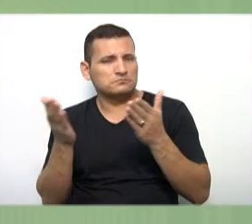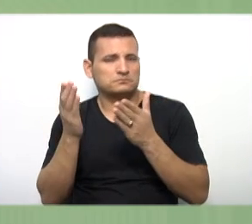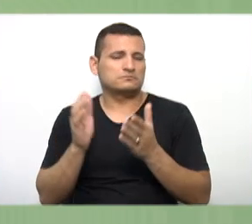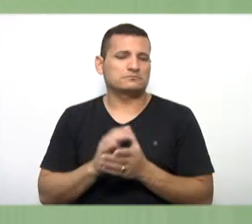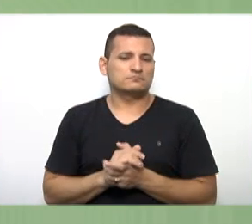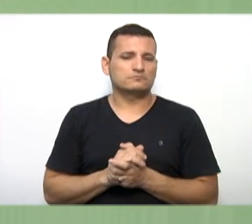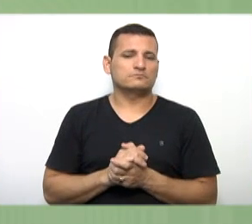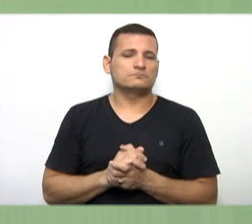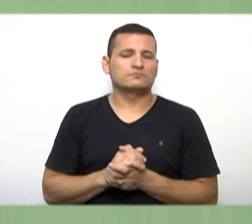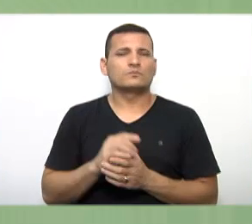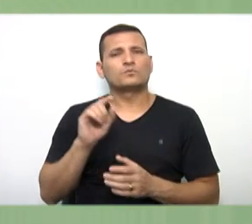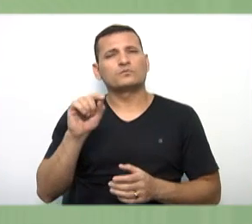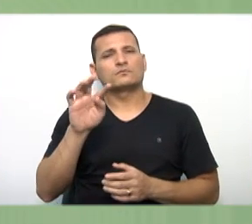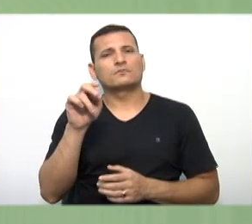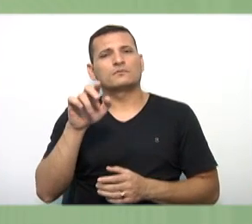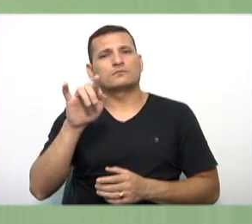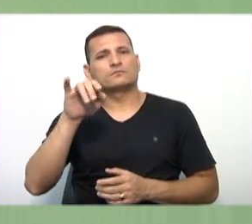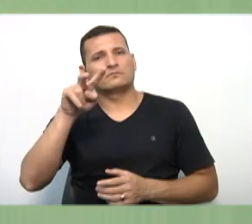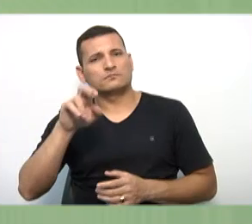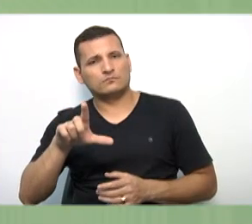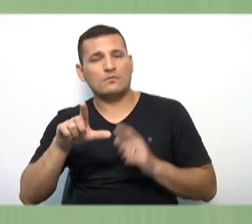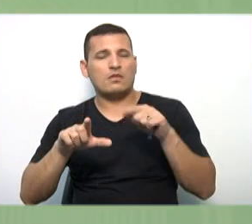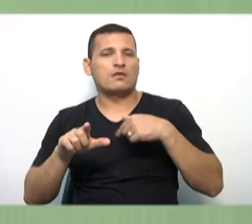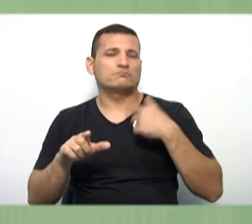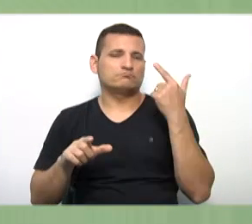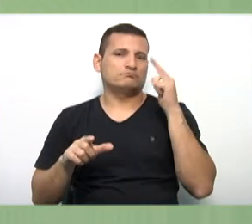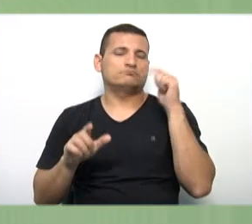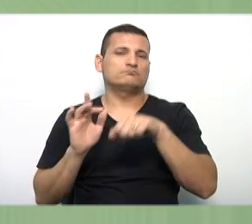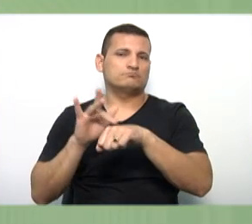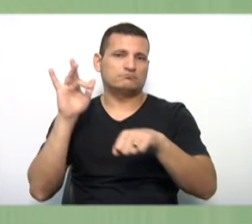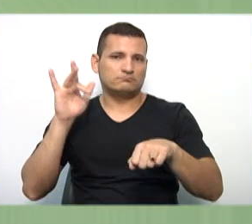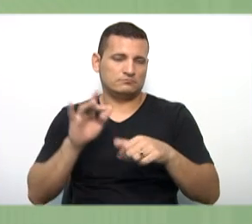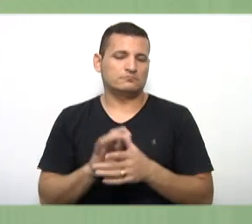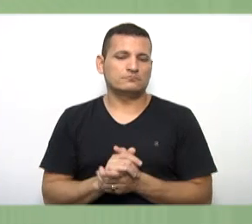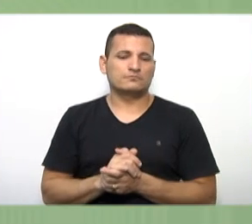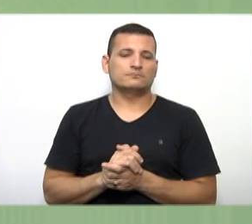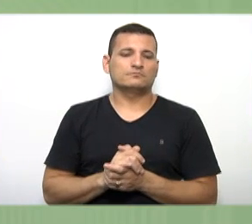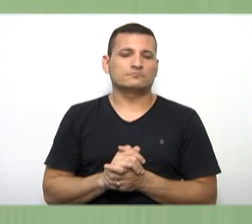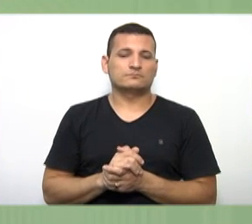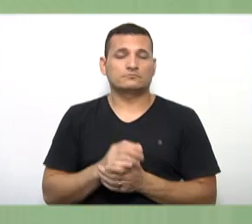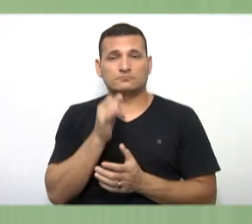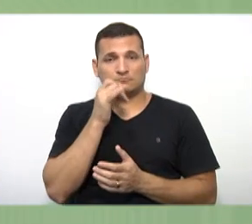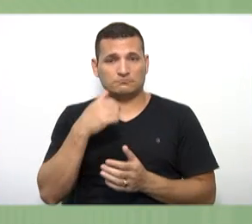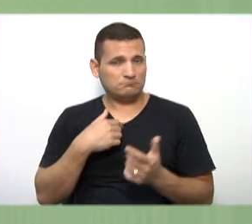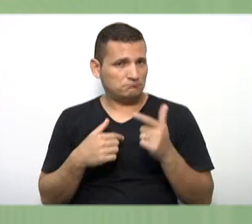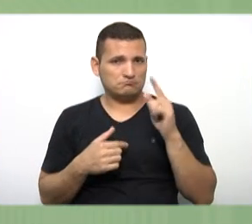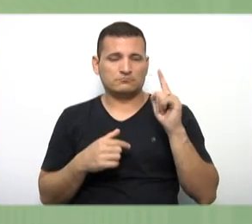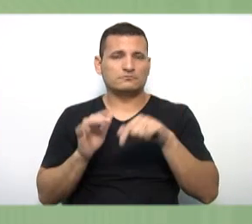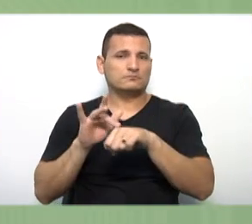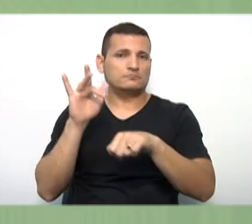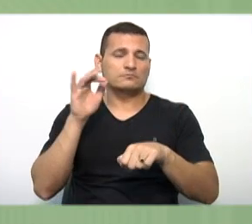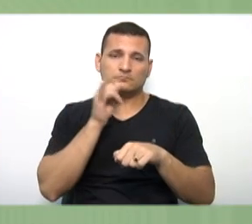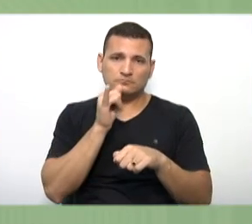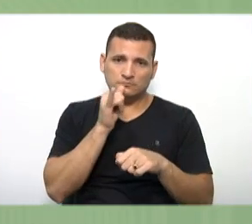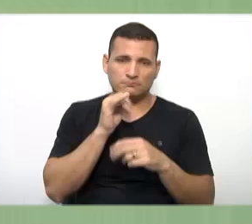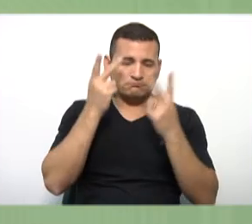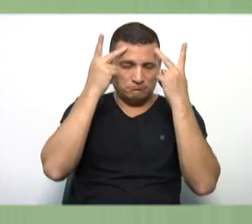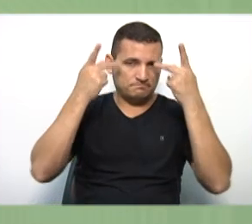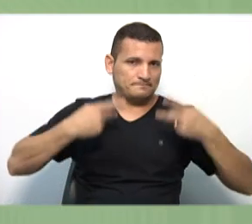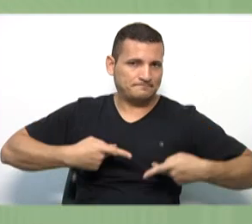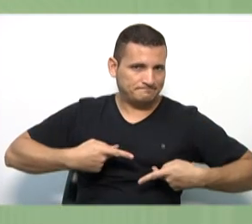é aquilo que é tangível é aquilo que eu consigo tocar. Então, se não, eu não consigo tocar, por exemplo, um